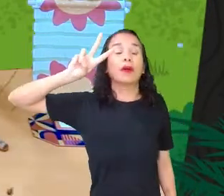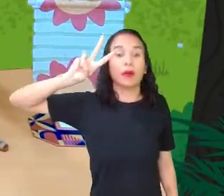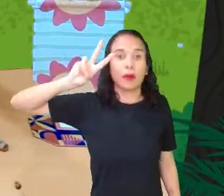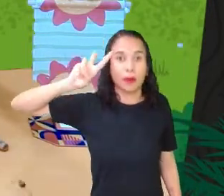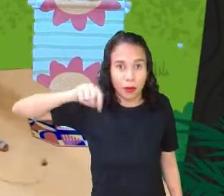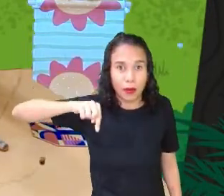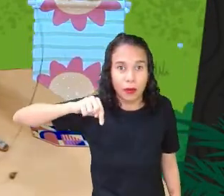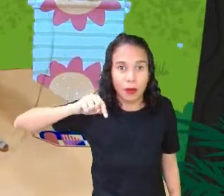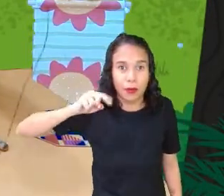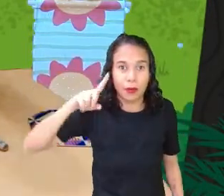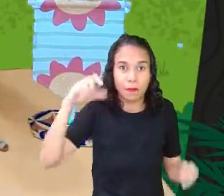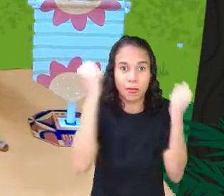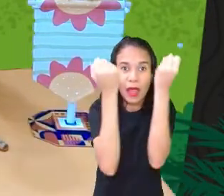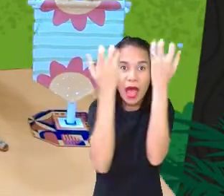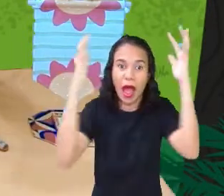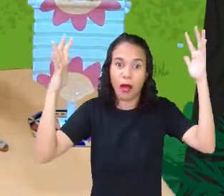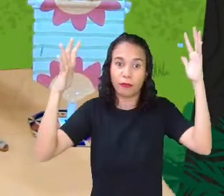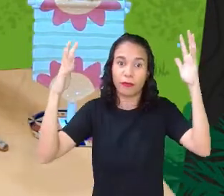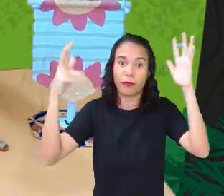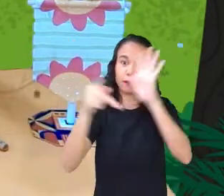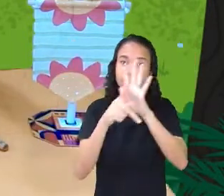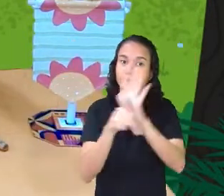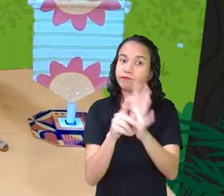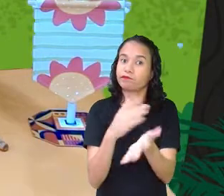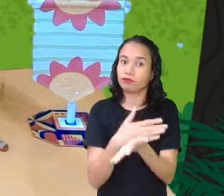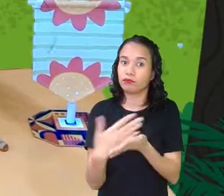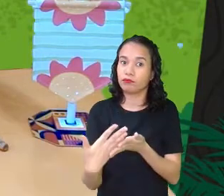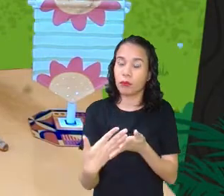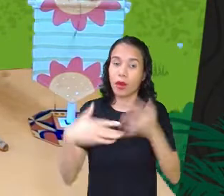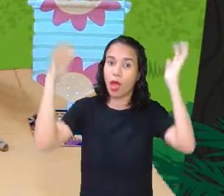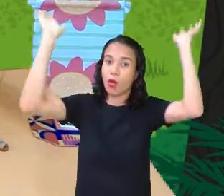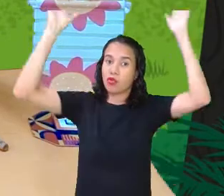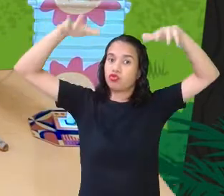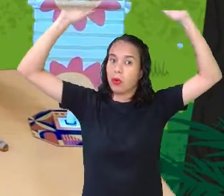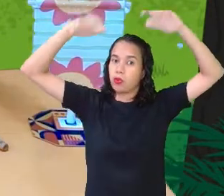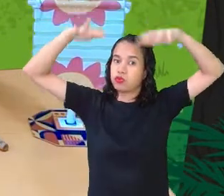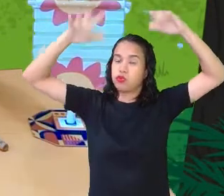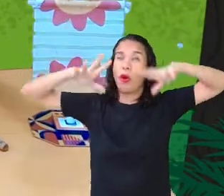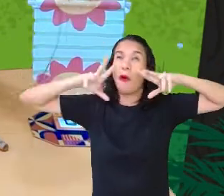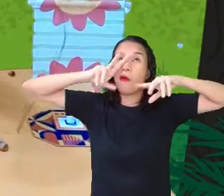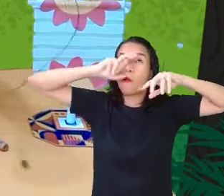É, ele foi para baixo da árvore para deixar a chuva passar.